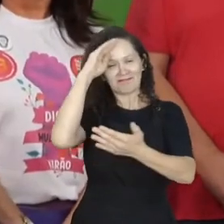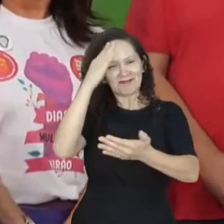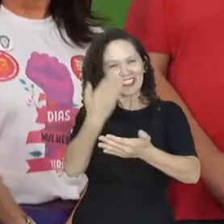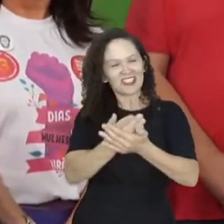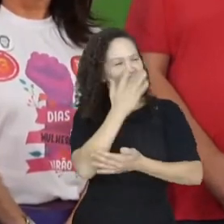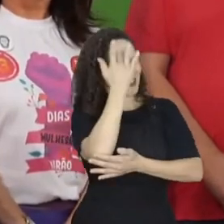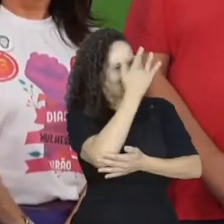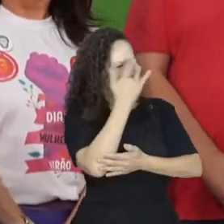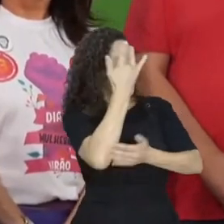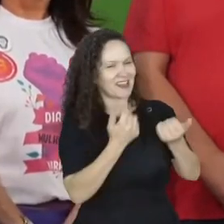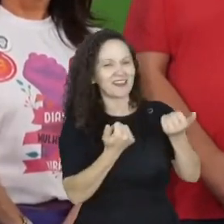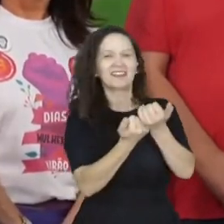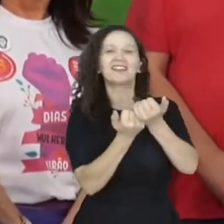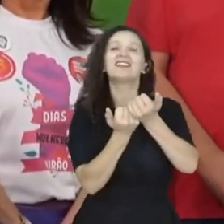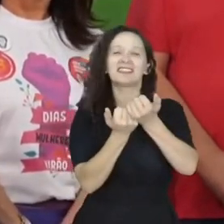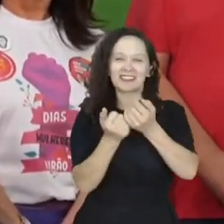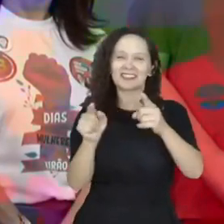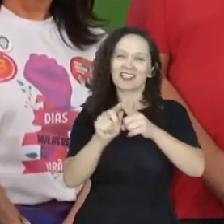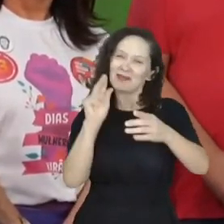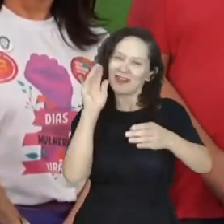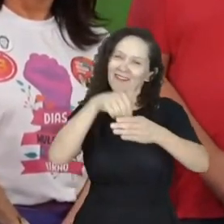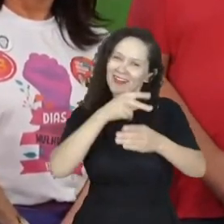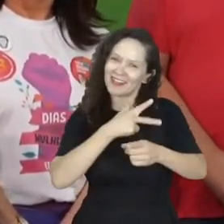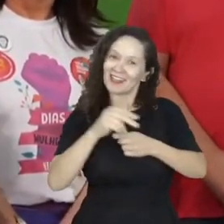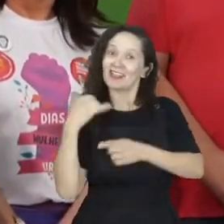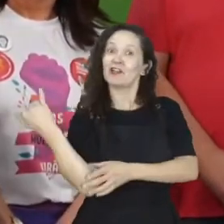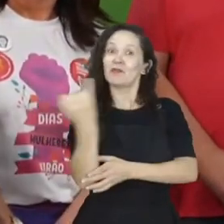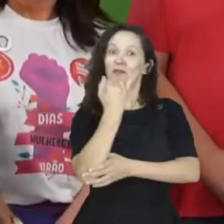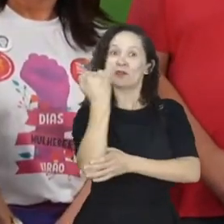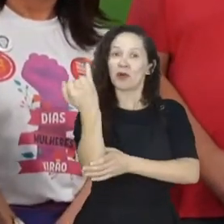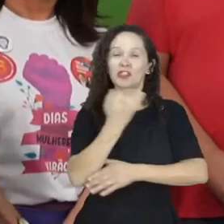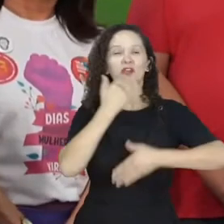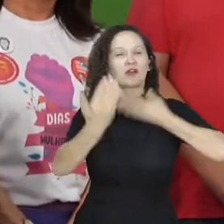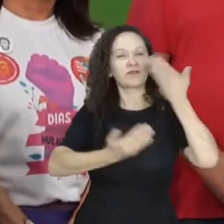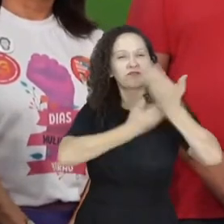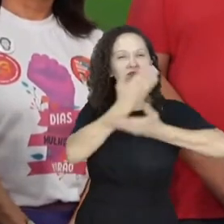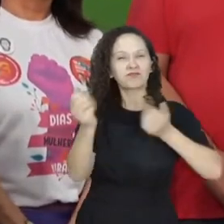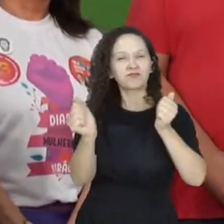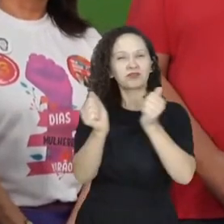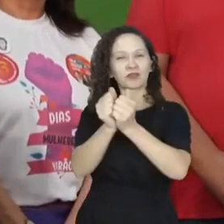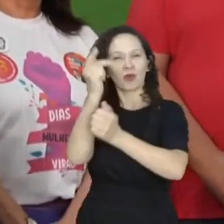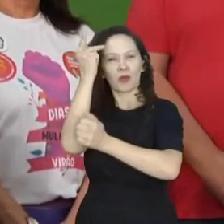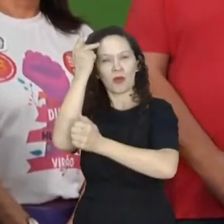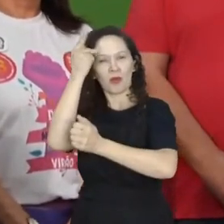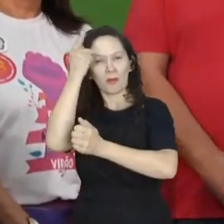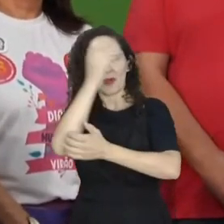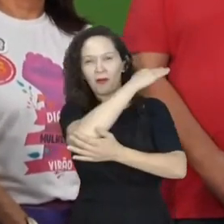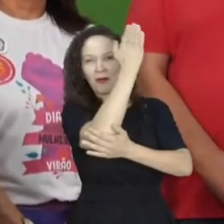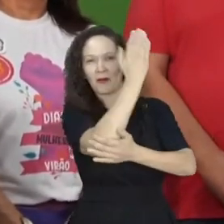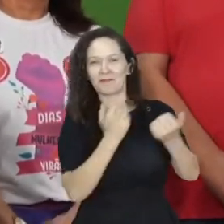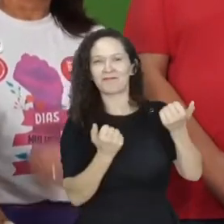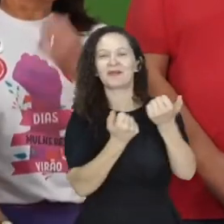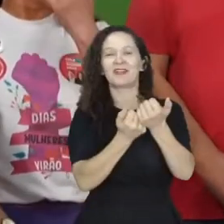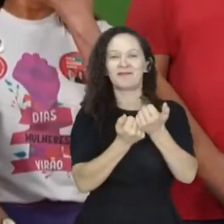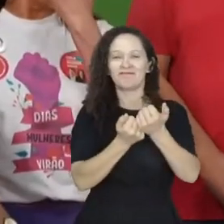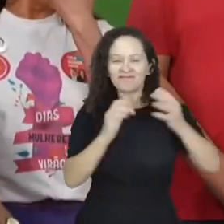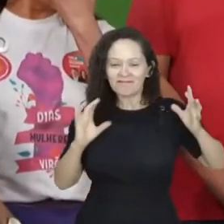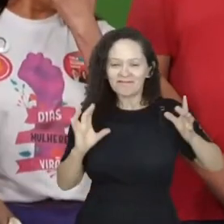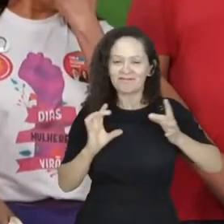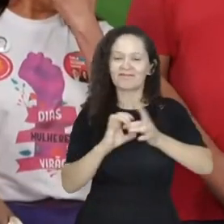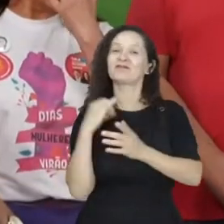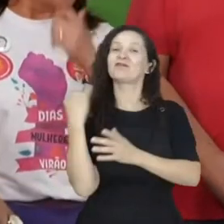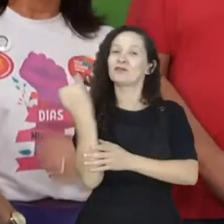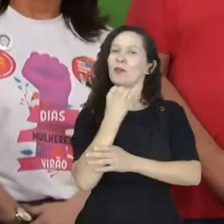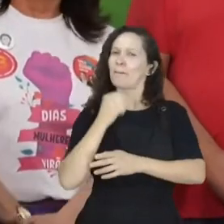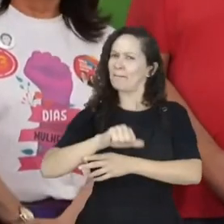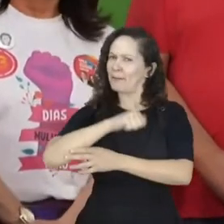o Haddad vai junto. Porque é muito importante essa parceria São Paulo e Brasil. Seria muito importante, é a